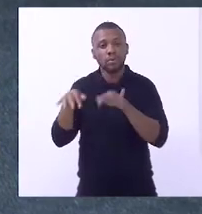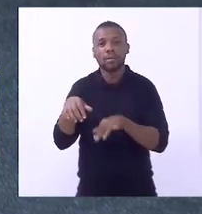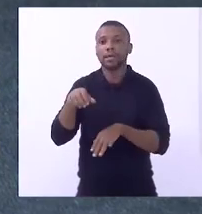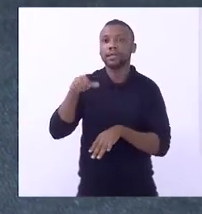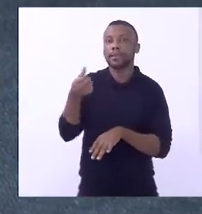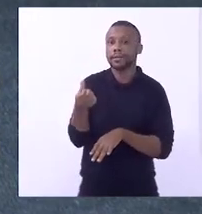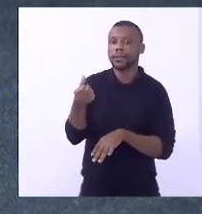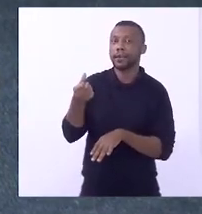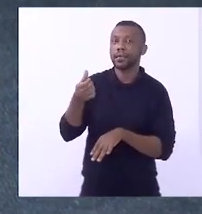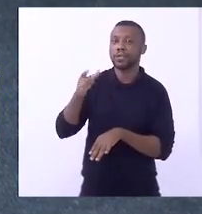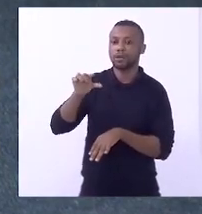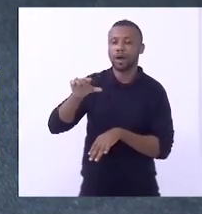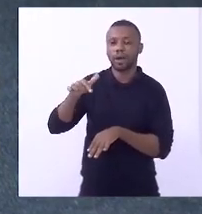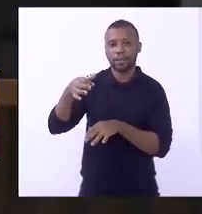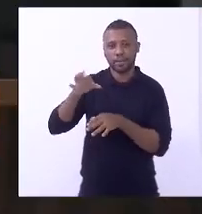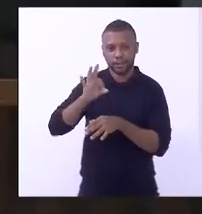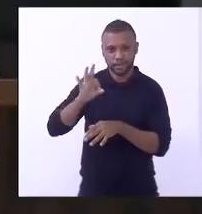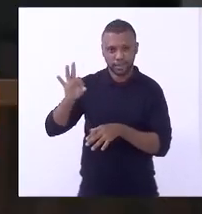18 horas.